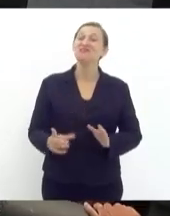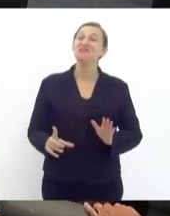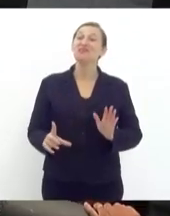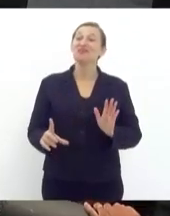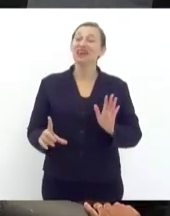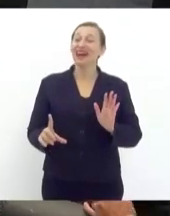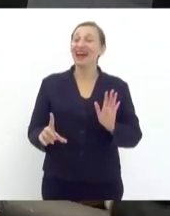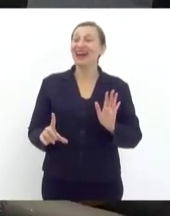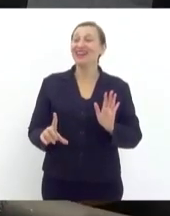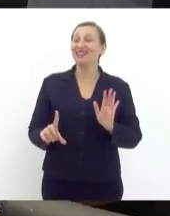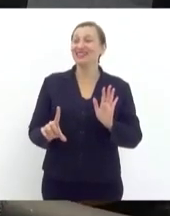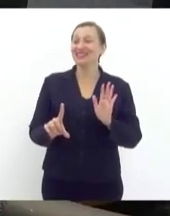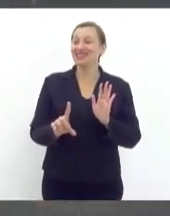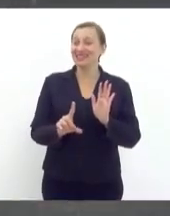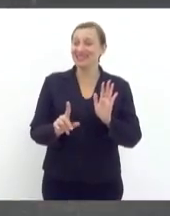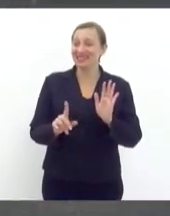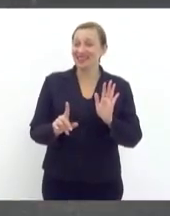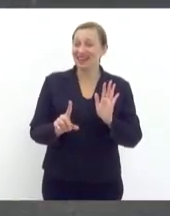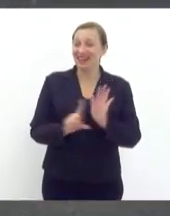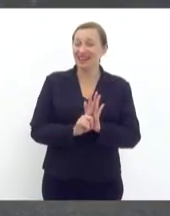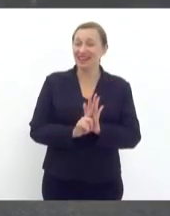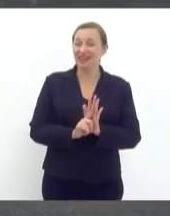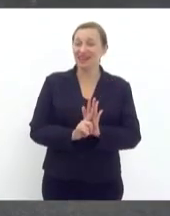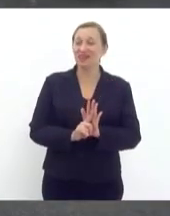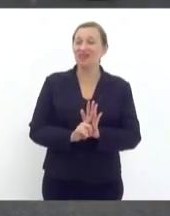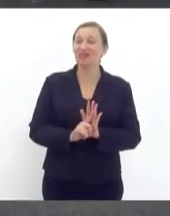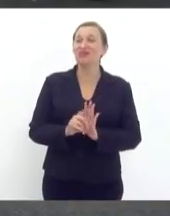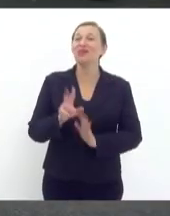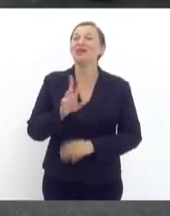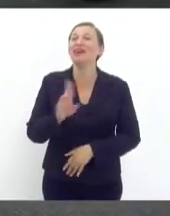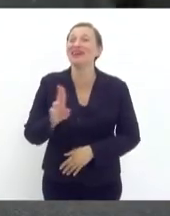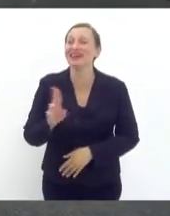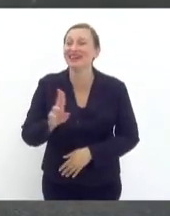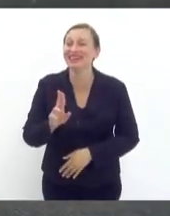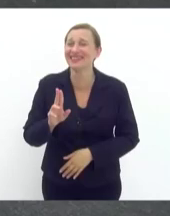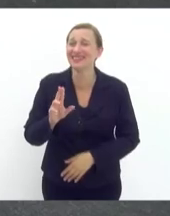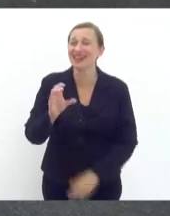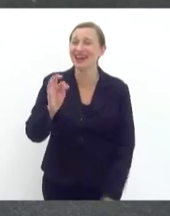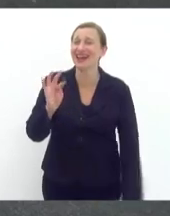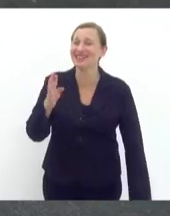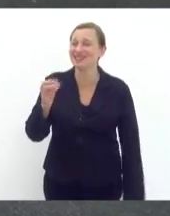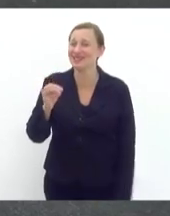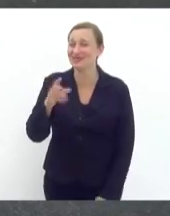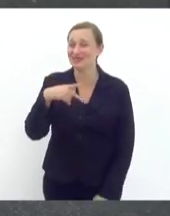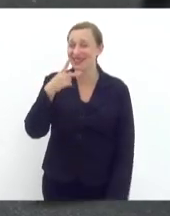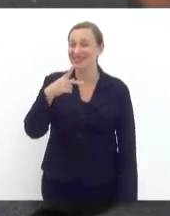concede a medalha como é que